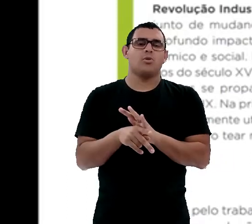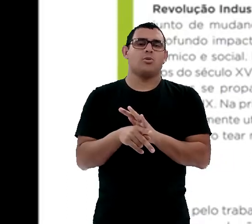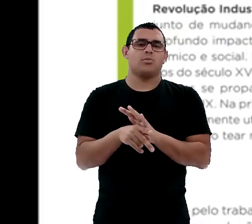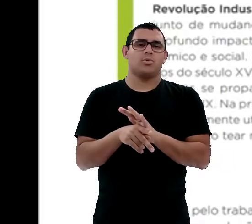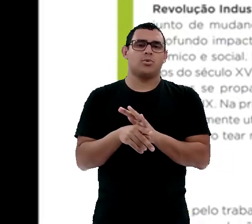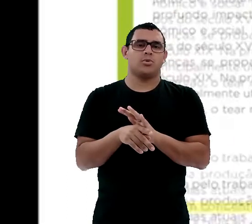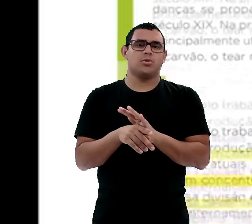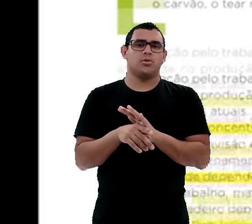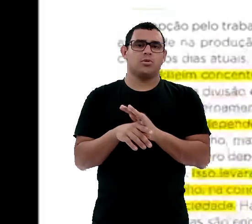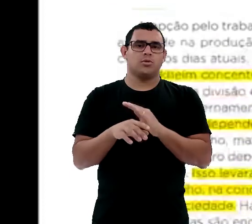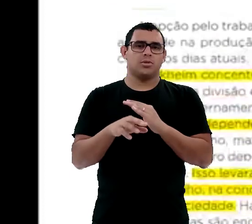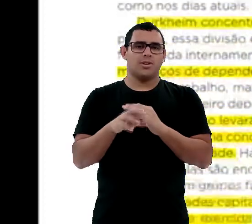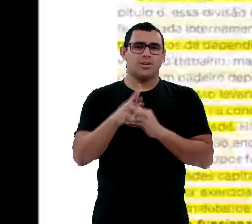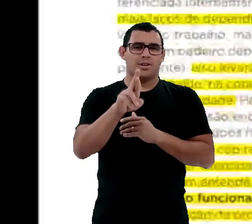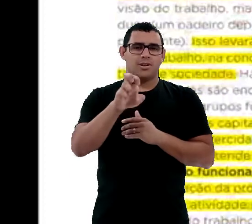no continente europeu.